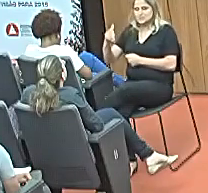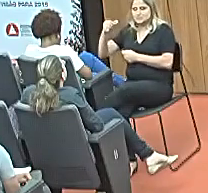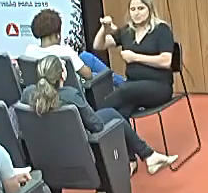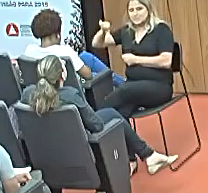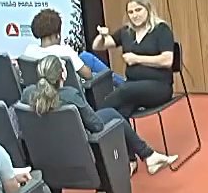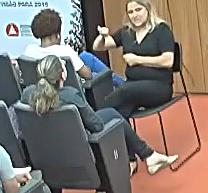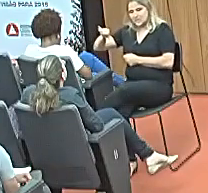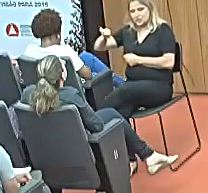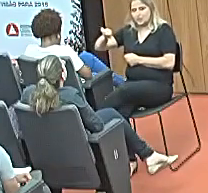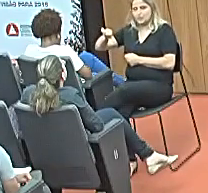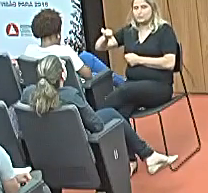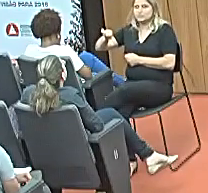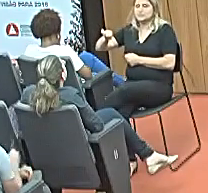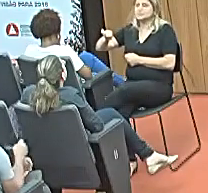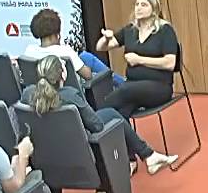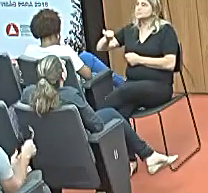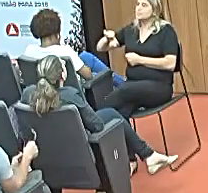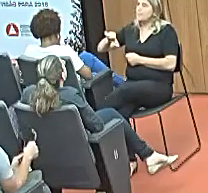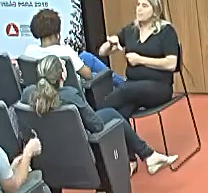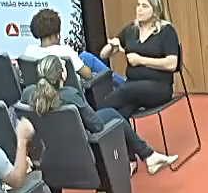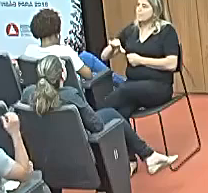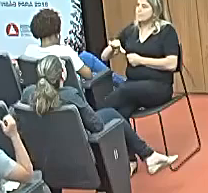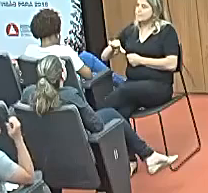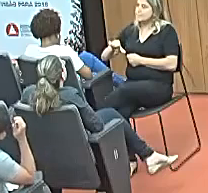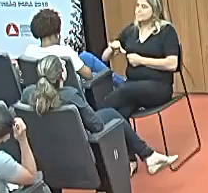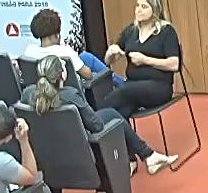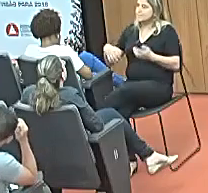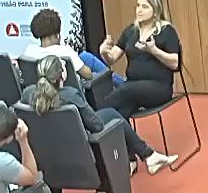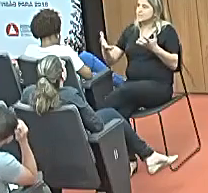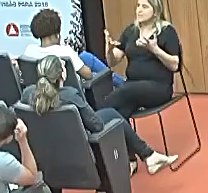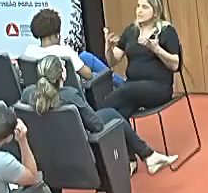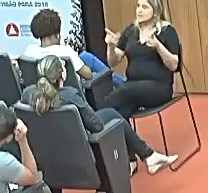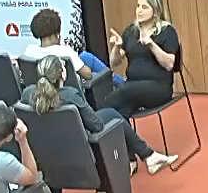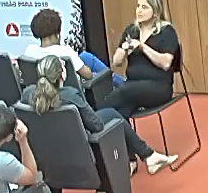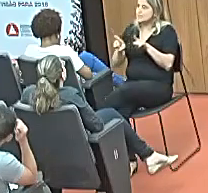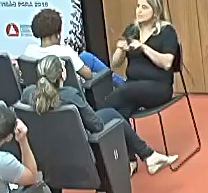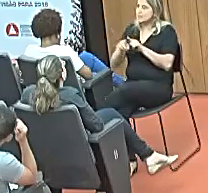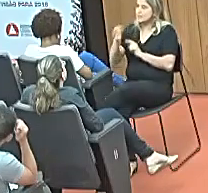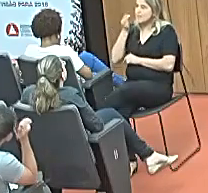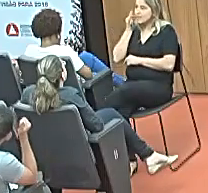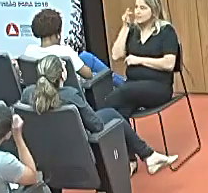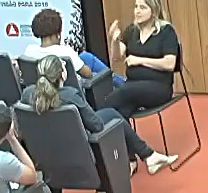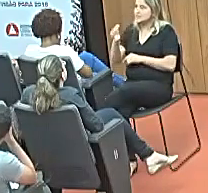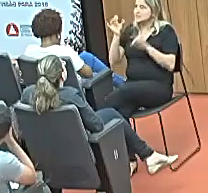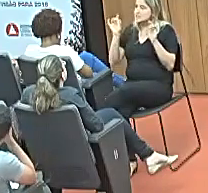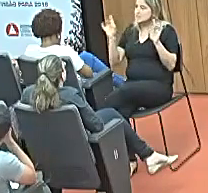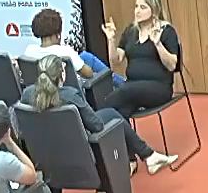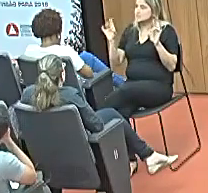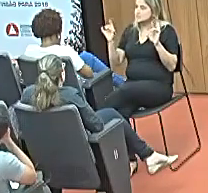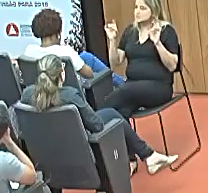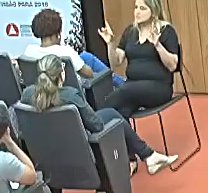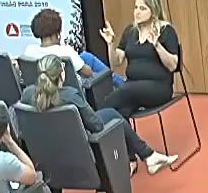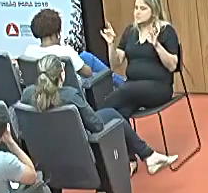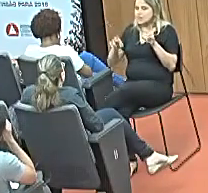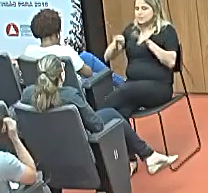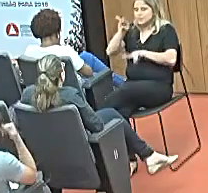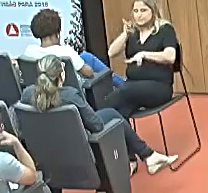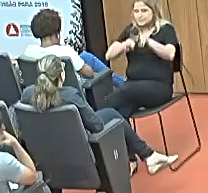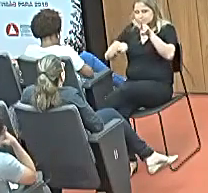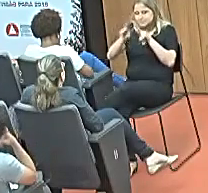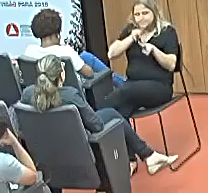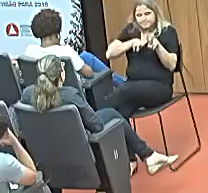revisão para 2019 requerem atenção especial na fiscalização do cumprimento